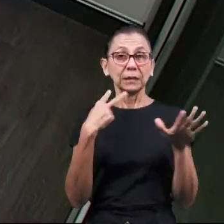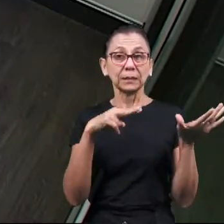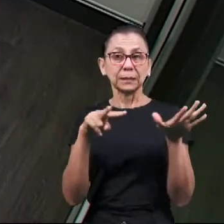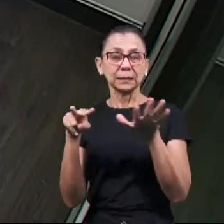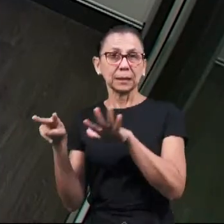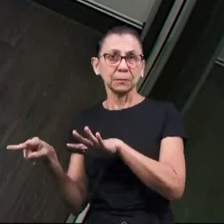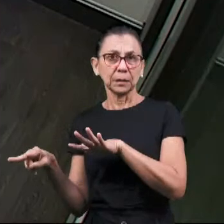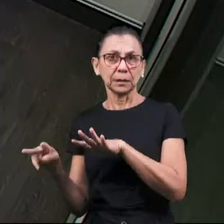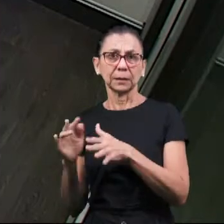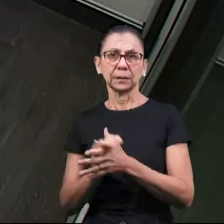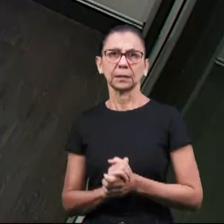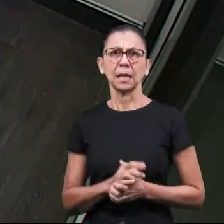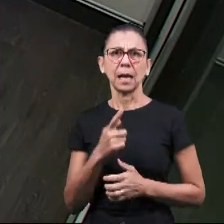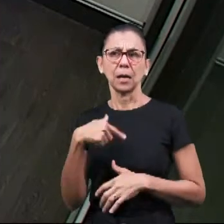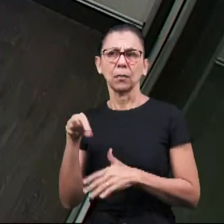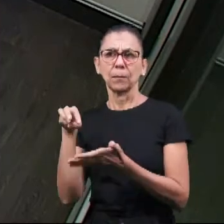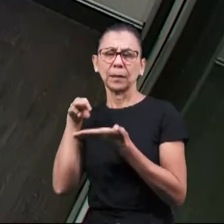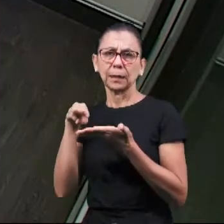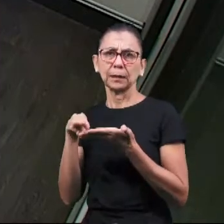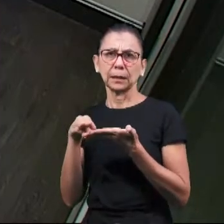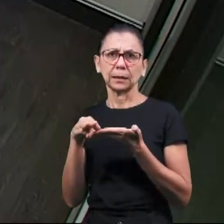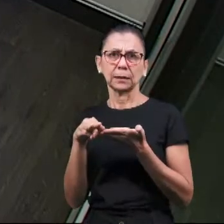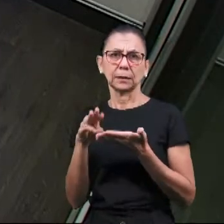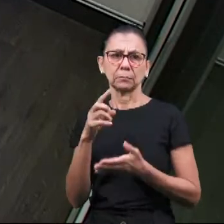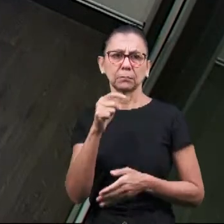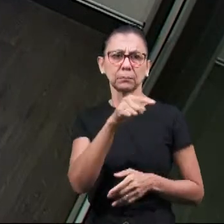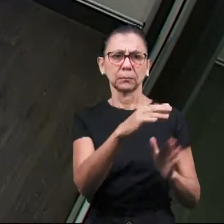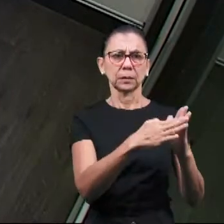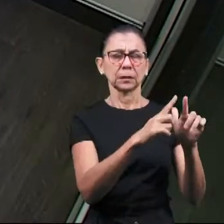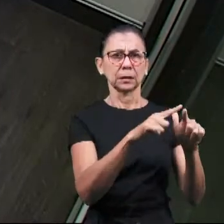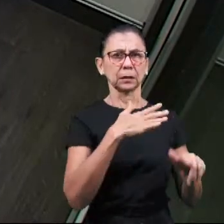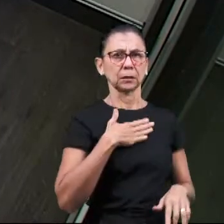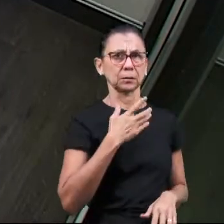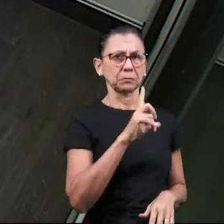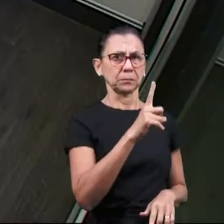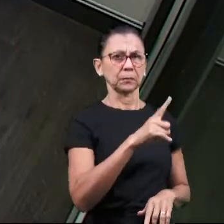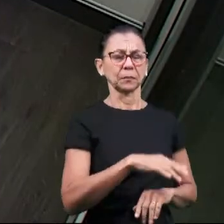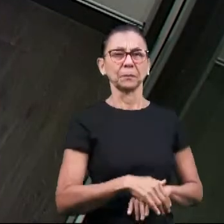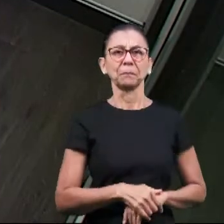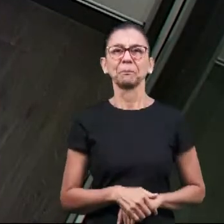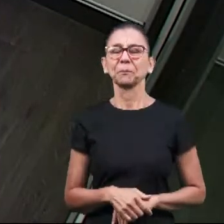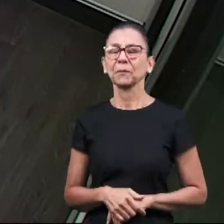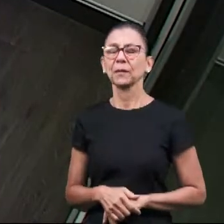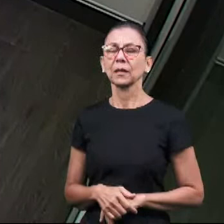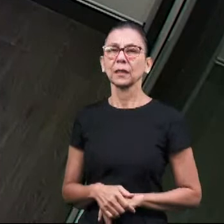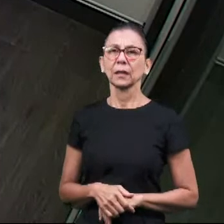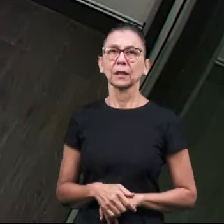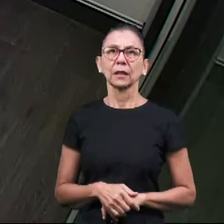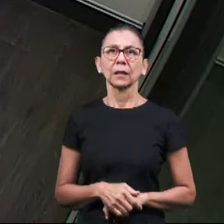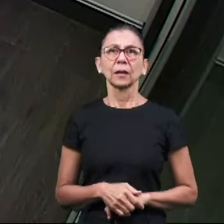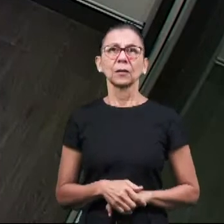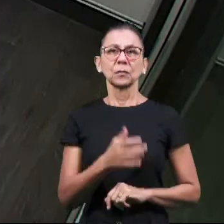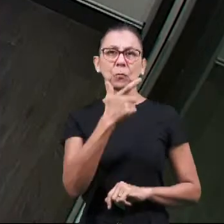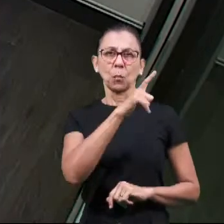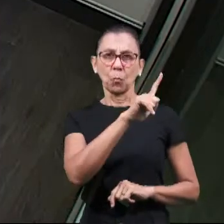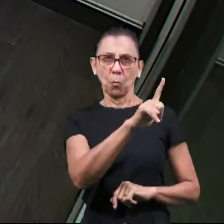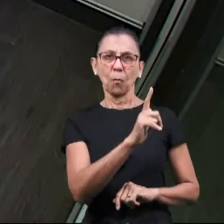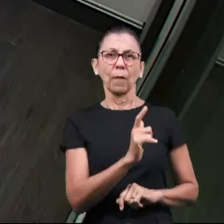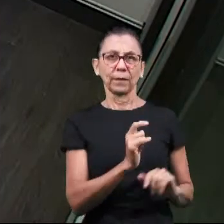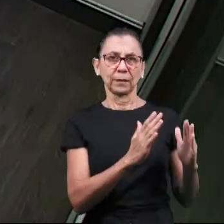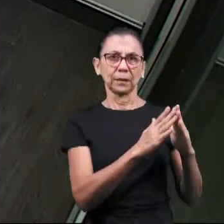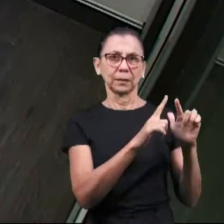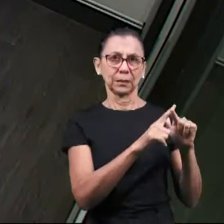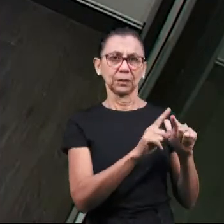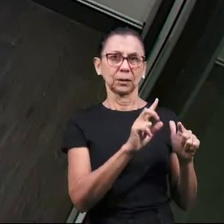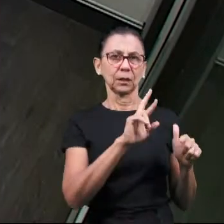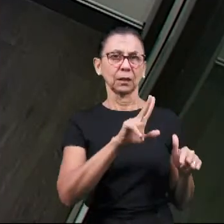um dia o pastor me chamou e o pastor falou comigo assim. Eles me acharam, os irmãos conseguiram me cercar lá no final do